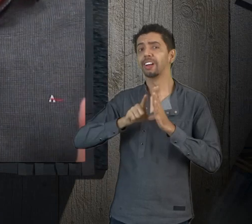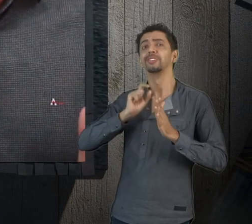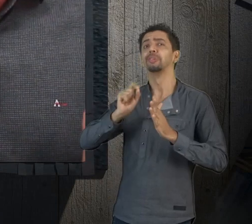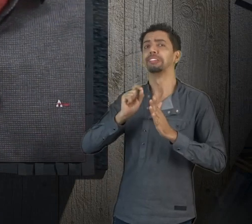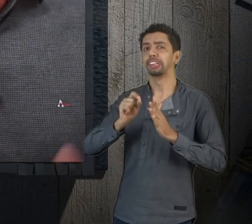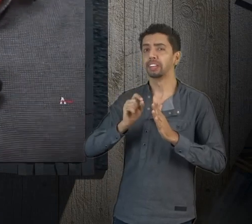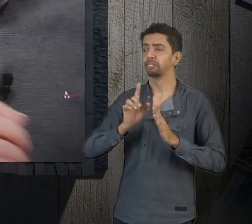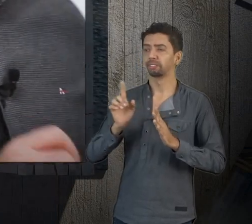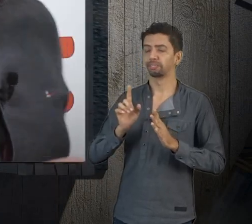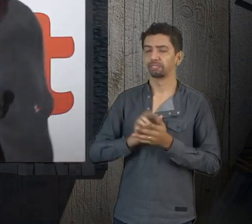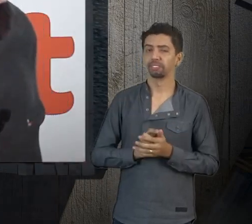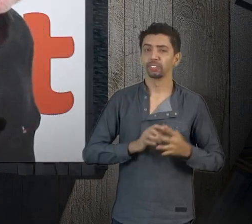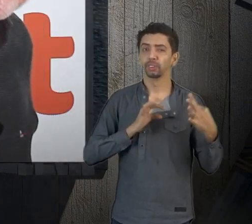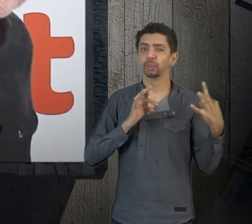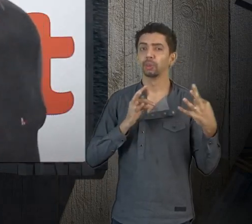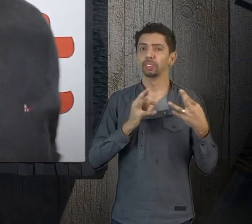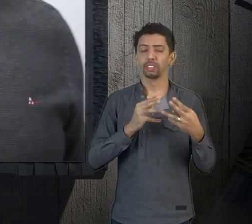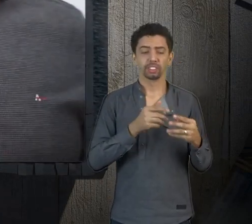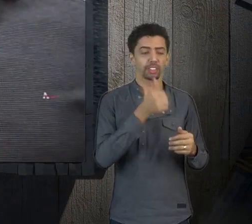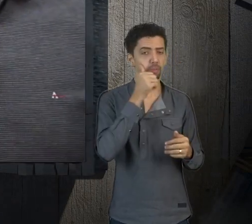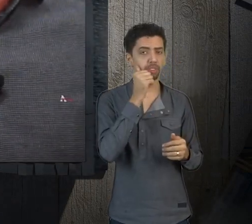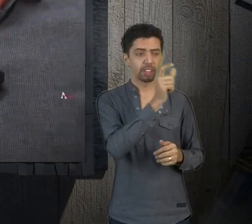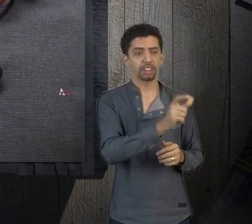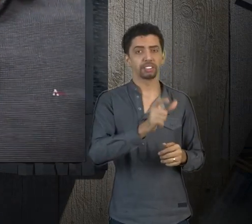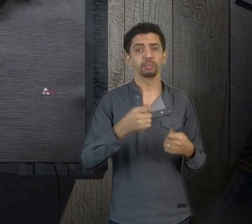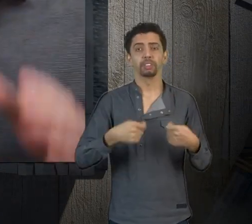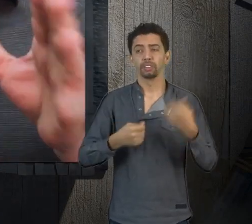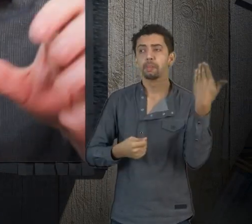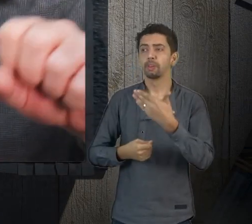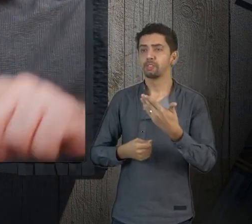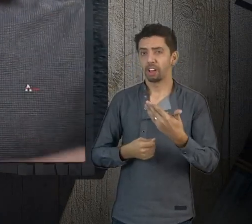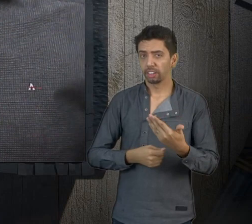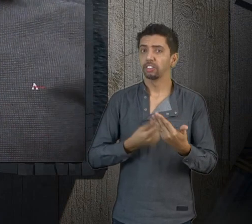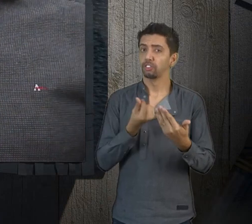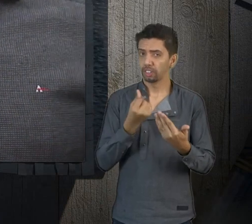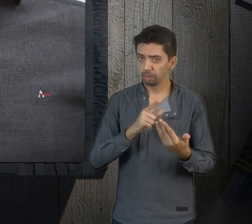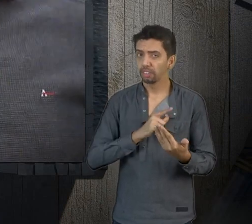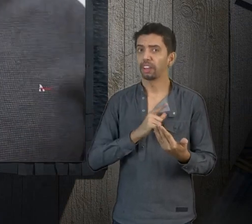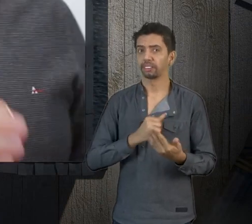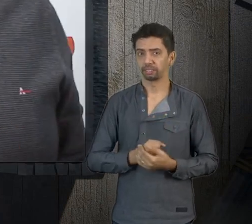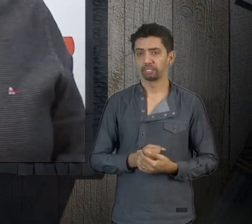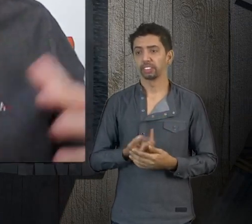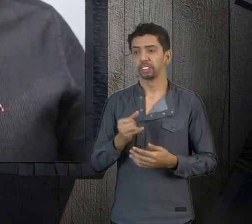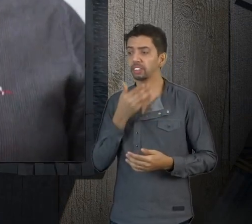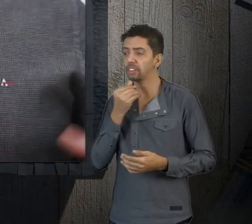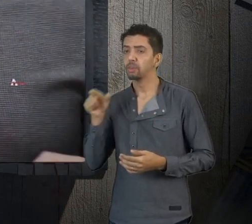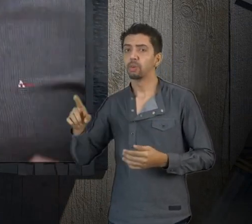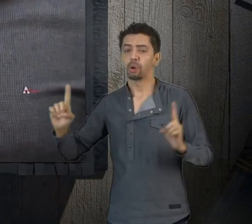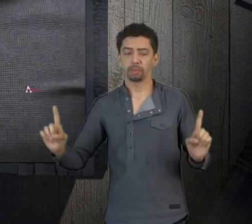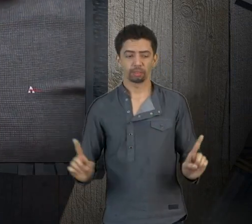para casar todas tinham que provar que tinha um patrimônio que o marido